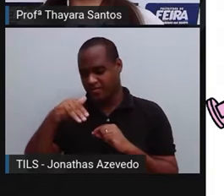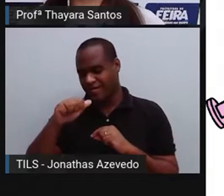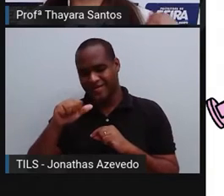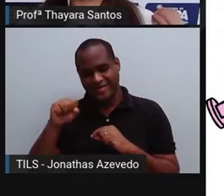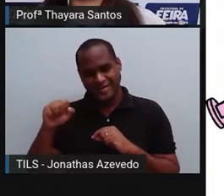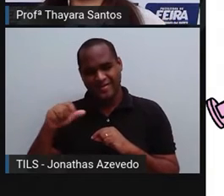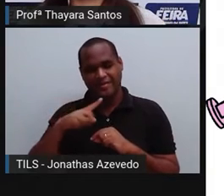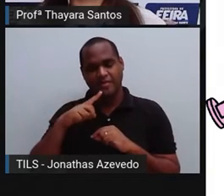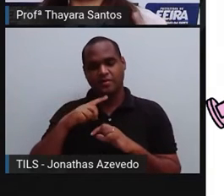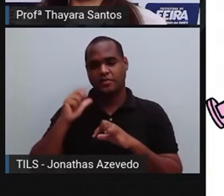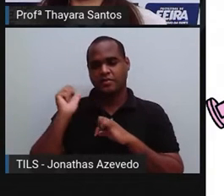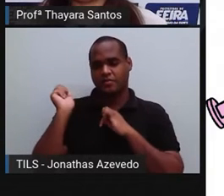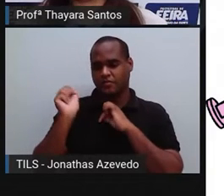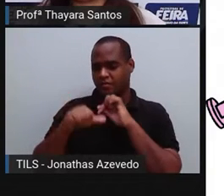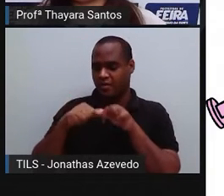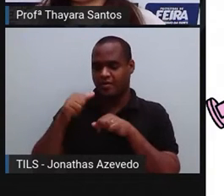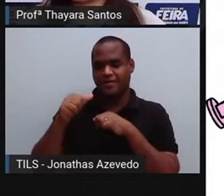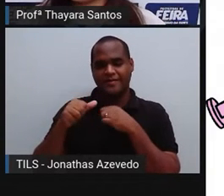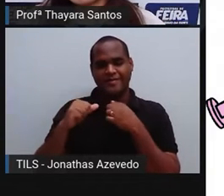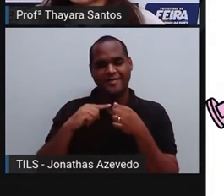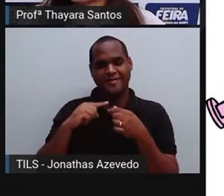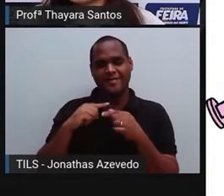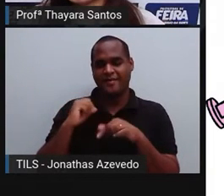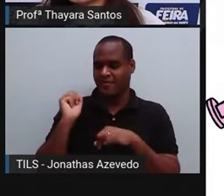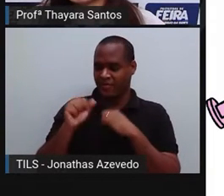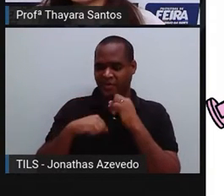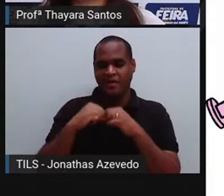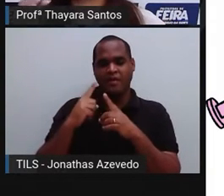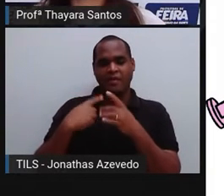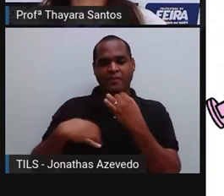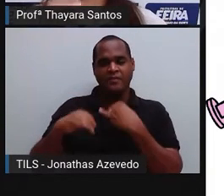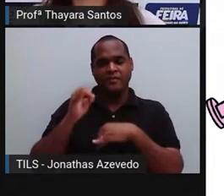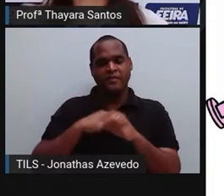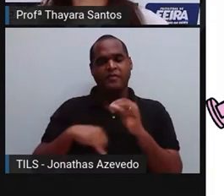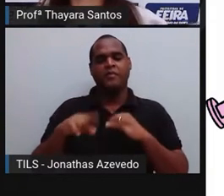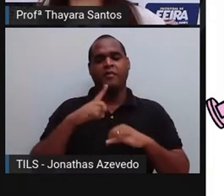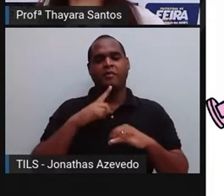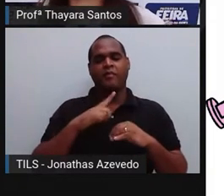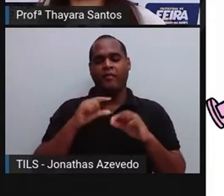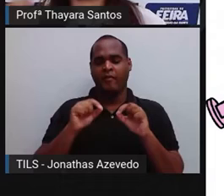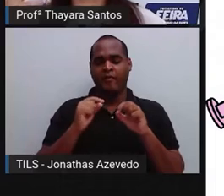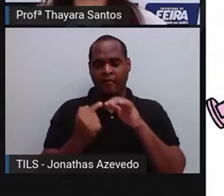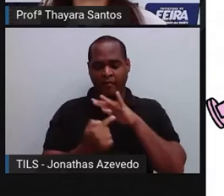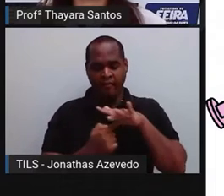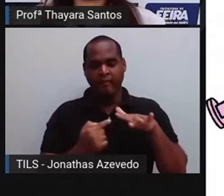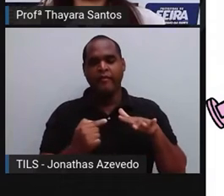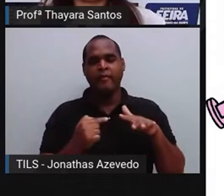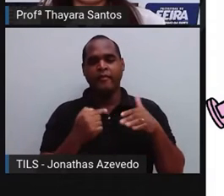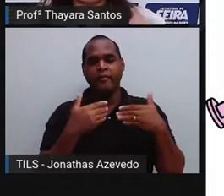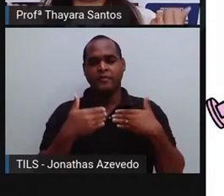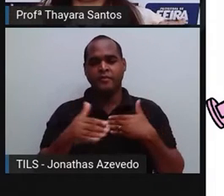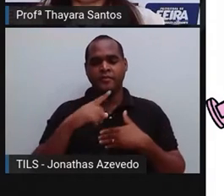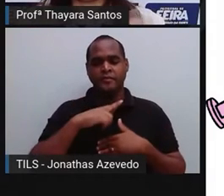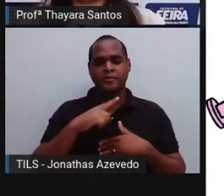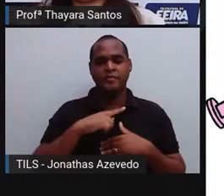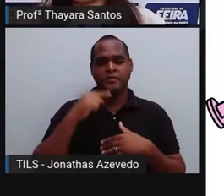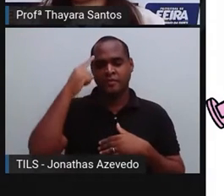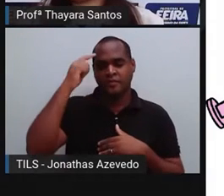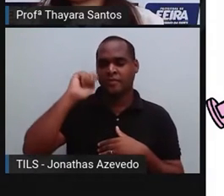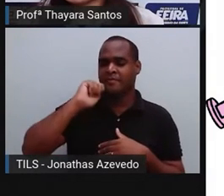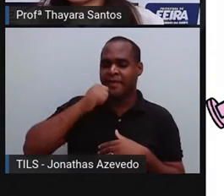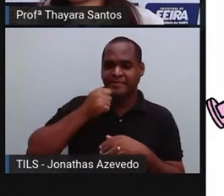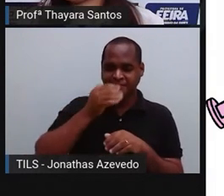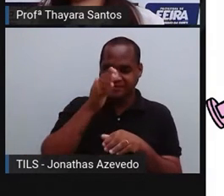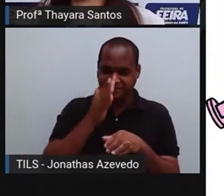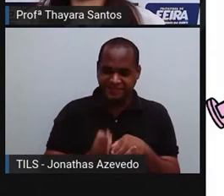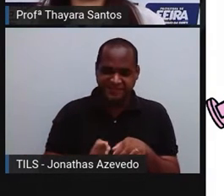inchar. Por que que ela incha? Porque está acontecendo a transformação química ali que está liberando gases. É tanto que quando a gente parte o pão, principalmente pão